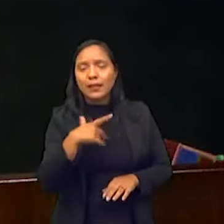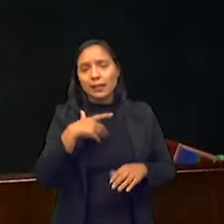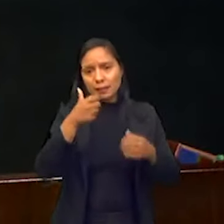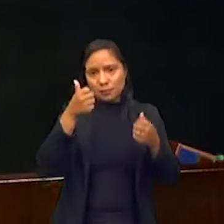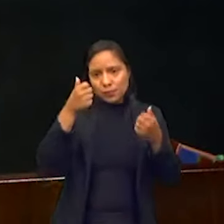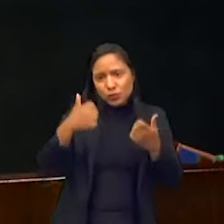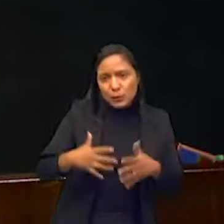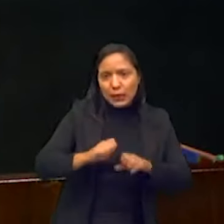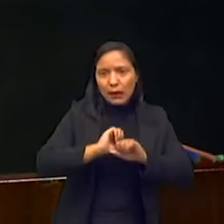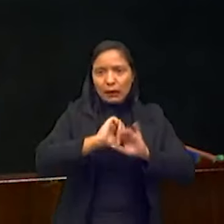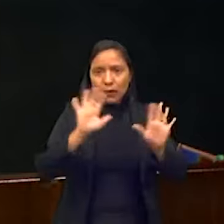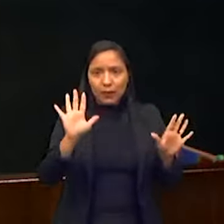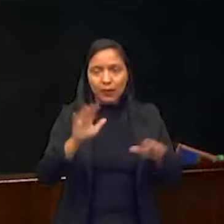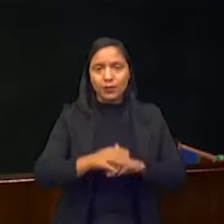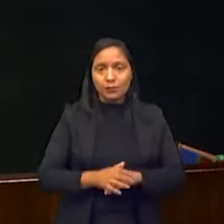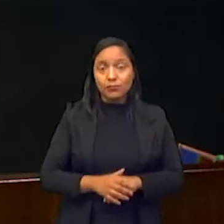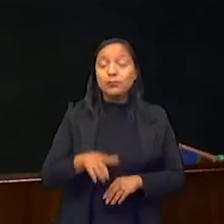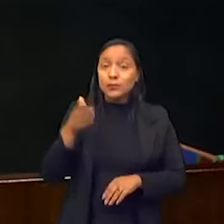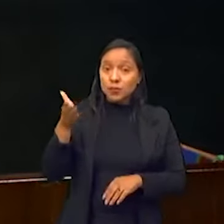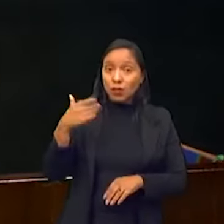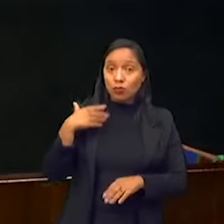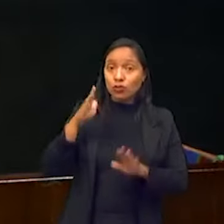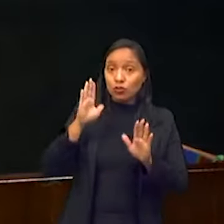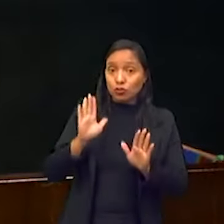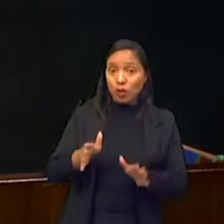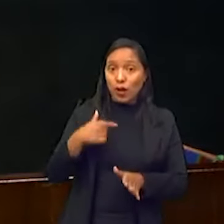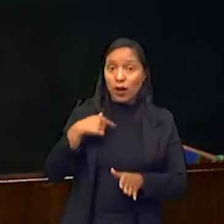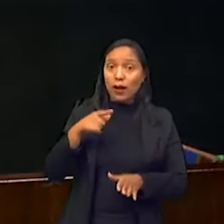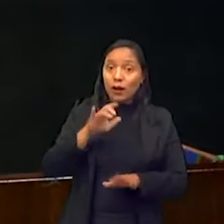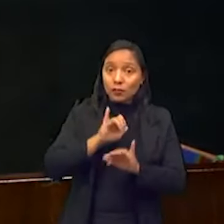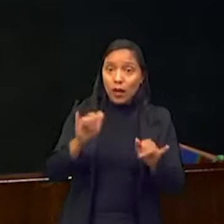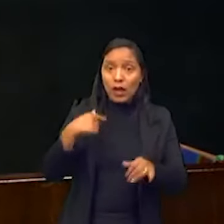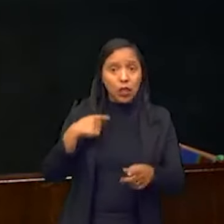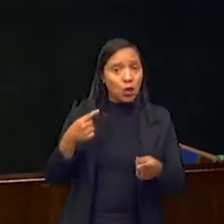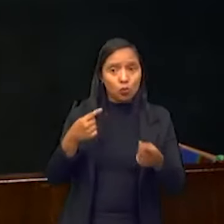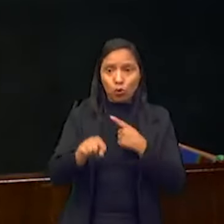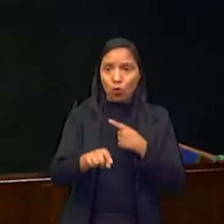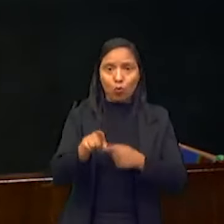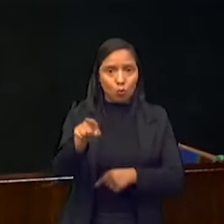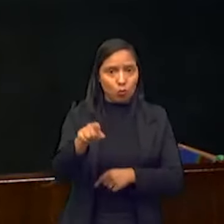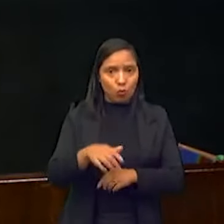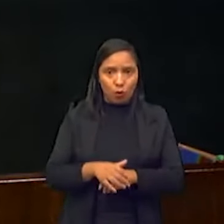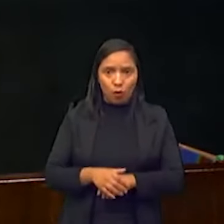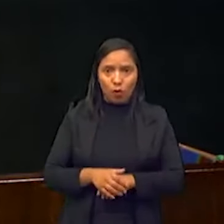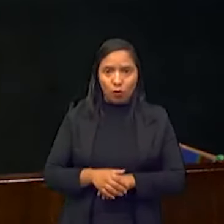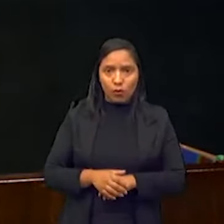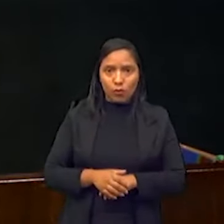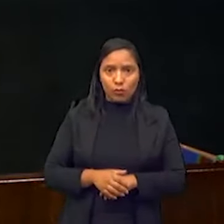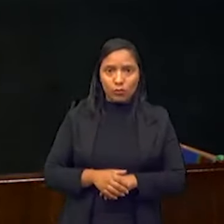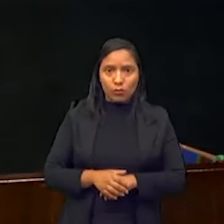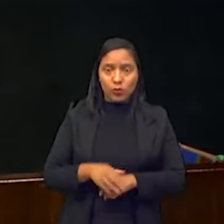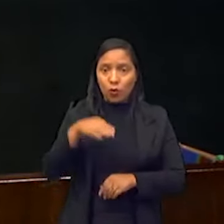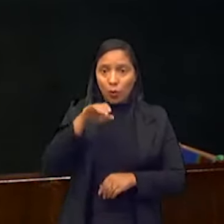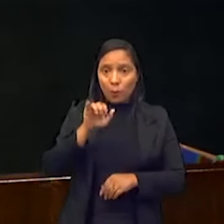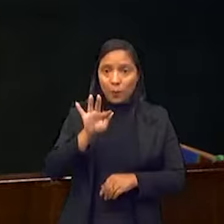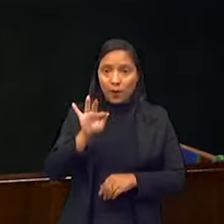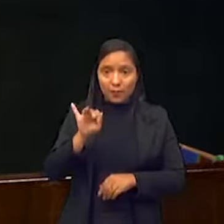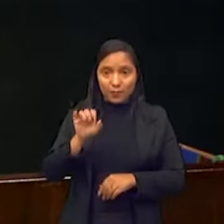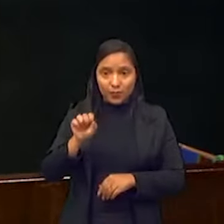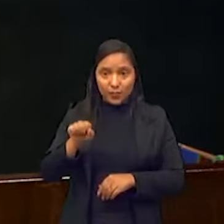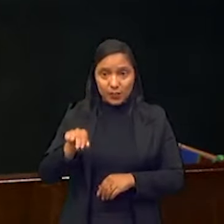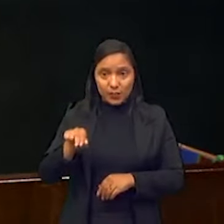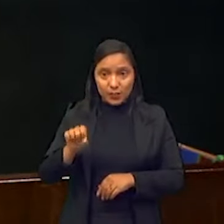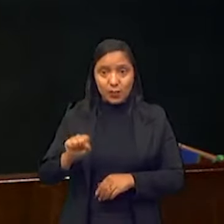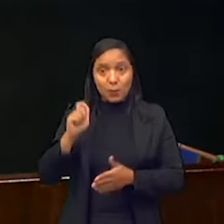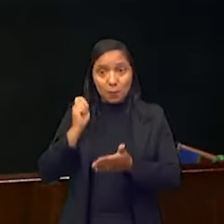é que, nesse caso, como o Obiter dito, deixar consignado que eu sou contra o Corinthians vender o Memphis para pagar essa